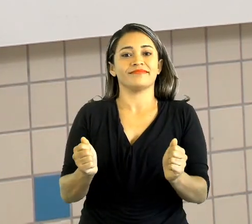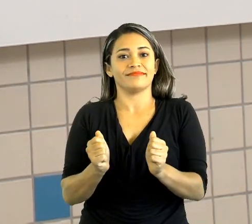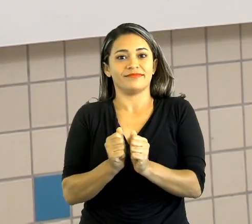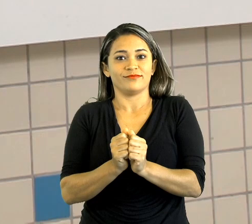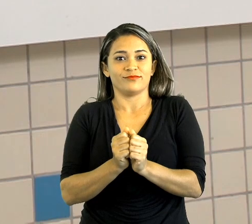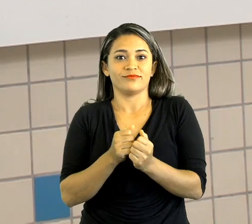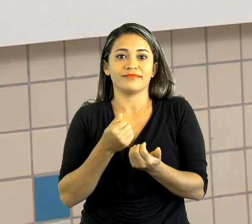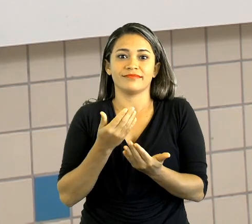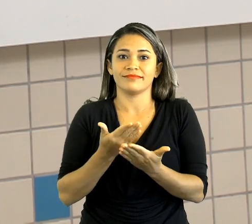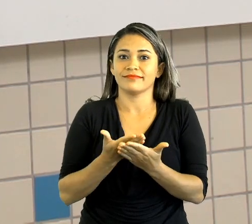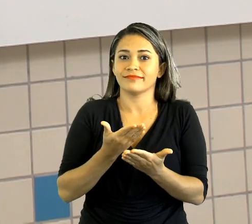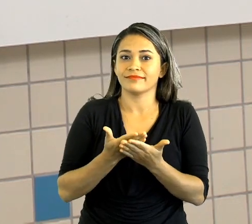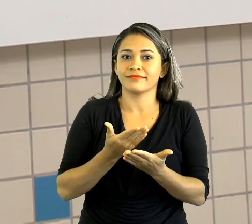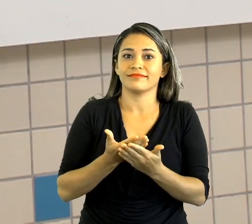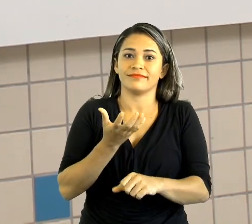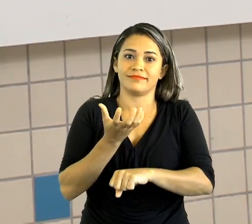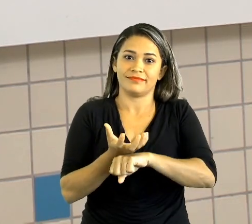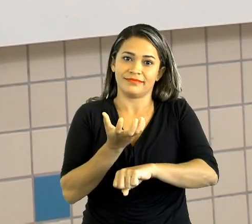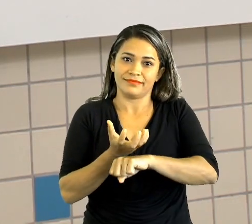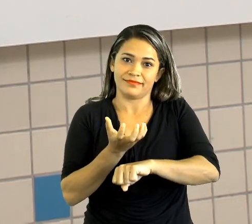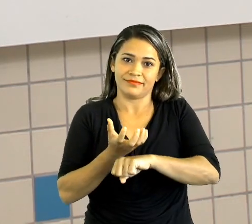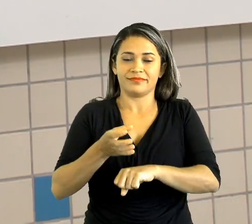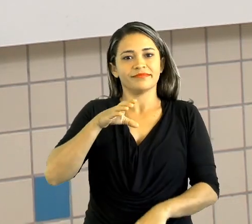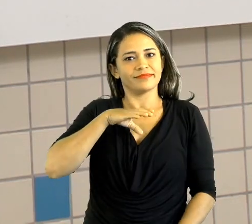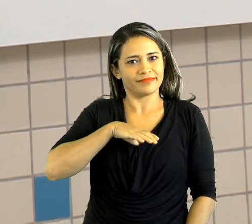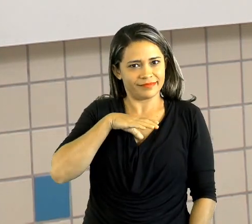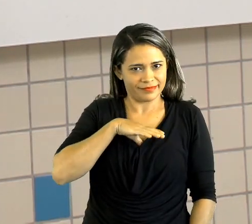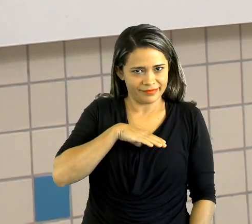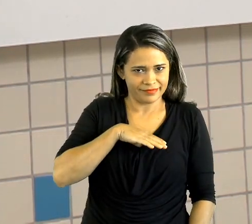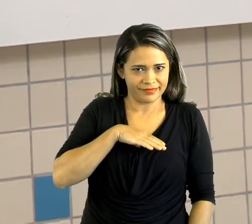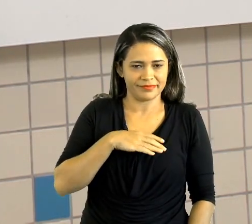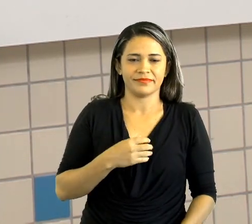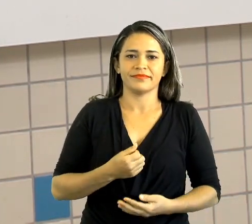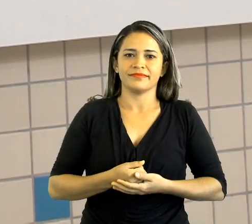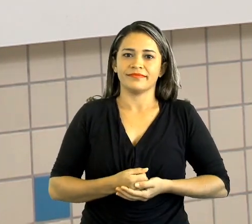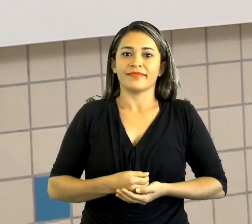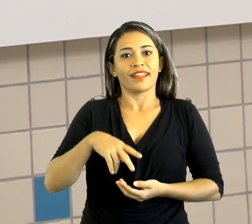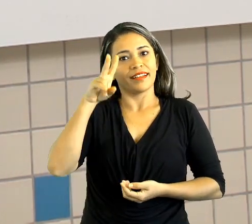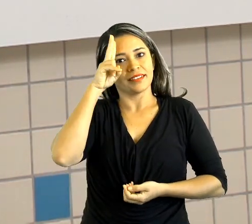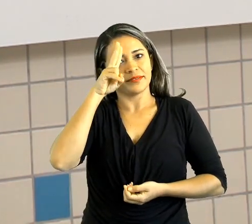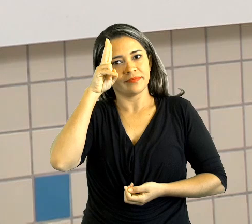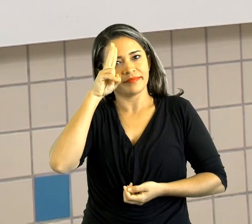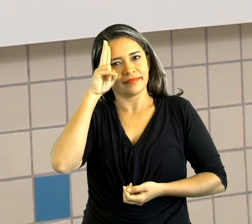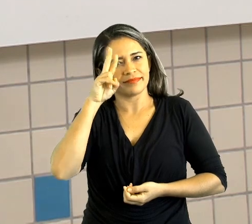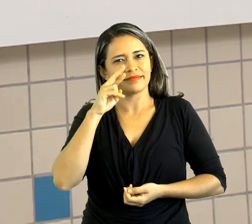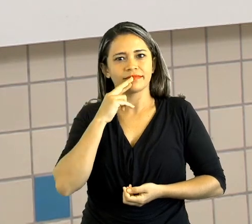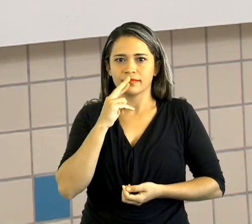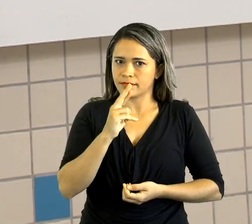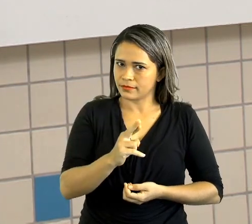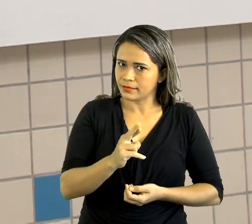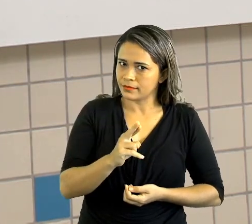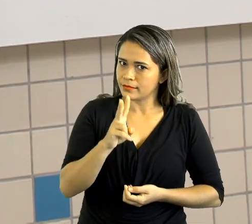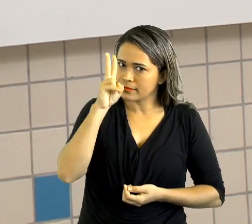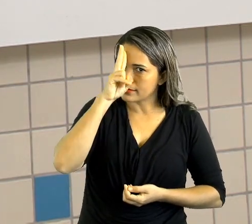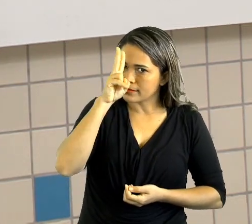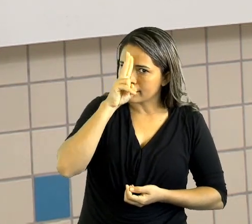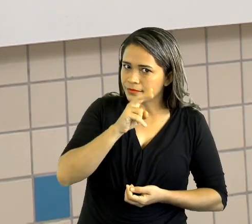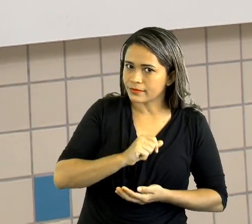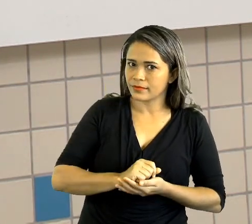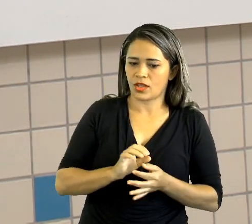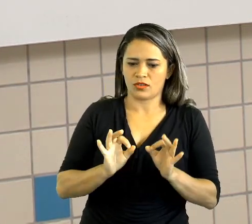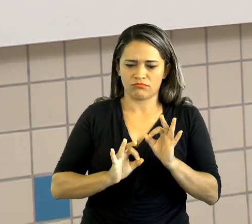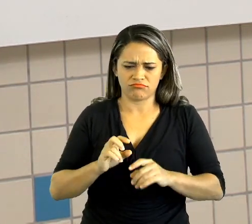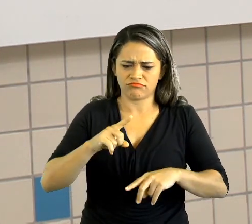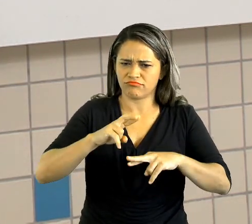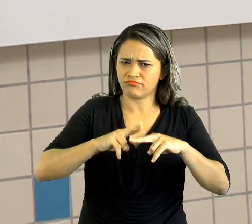o componente curricular de Língua Portuguesa. Lembrando do nosso recadinho, sempre organize o seu material